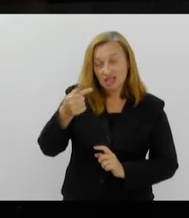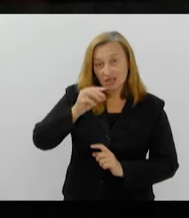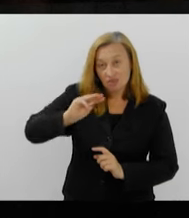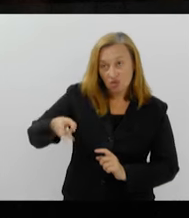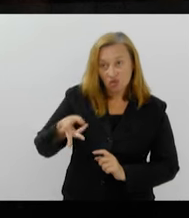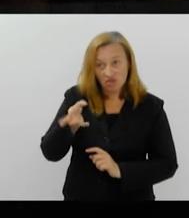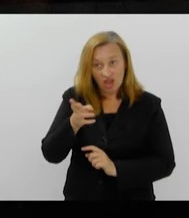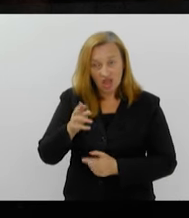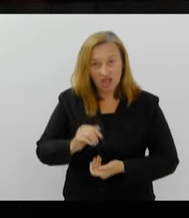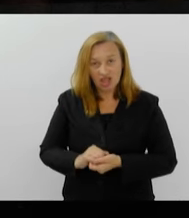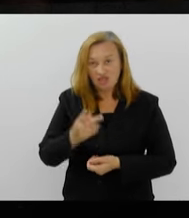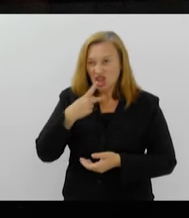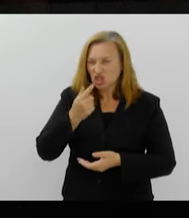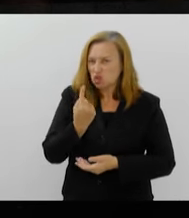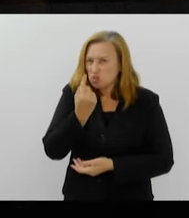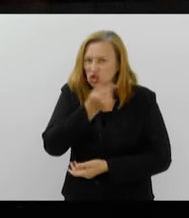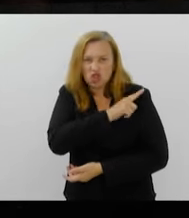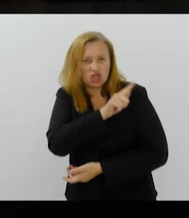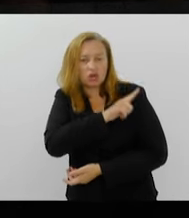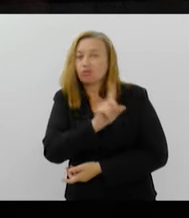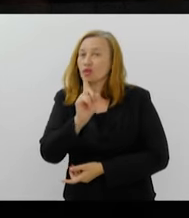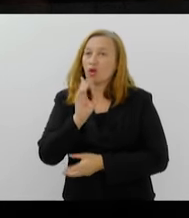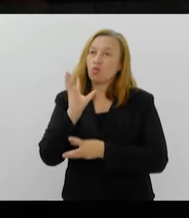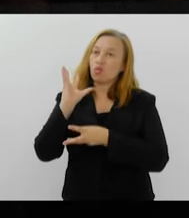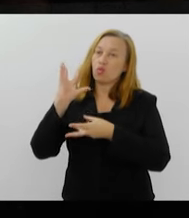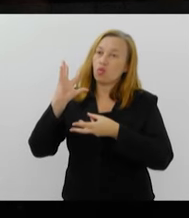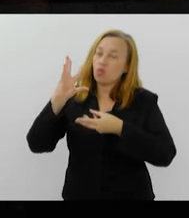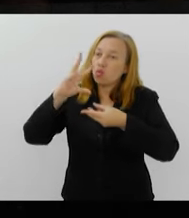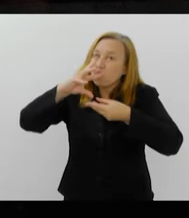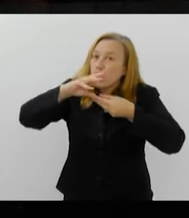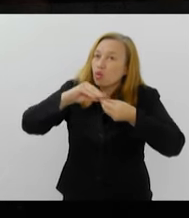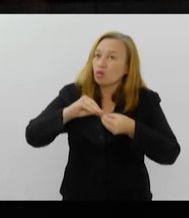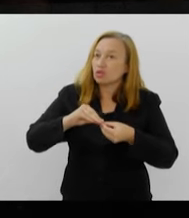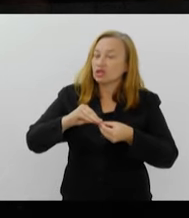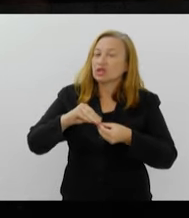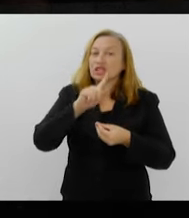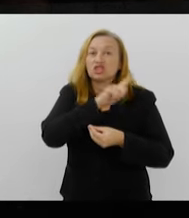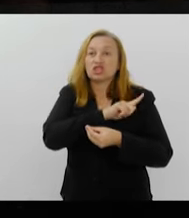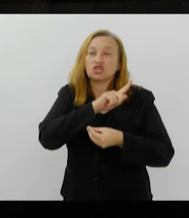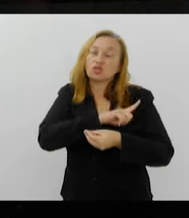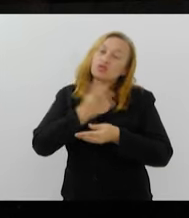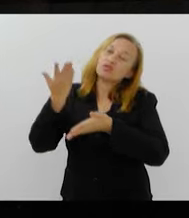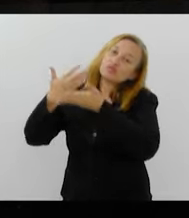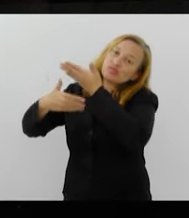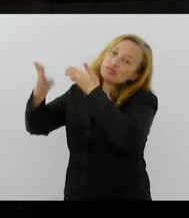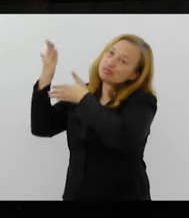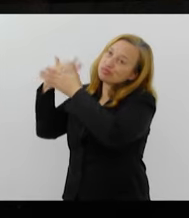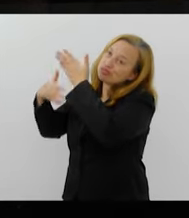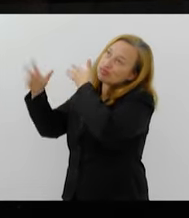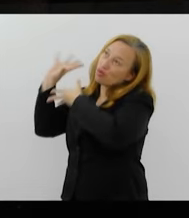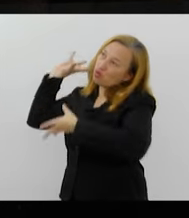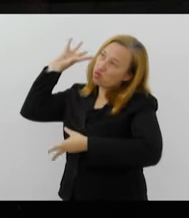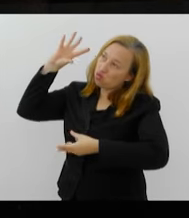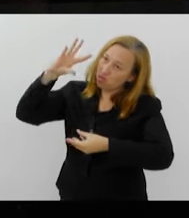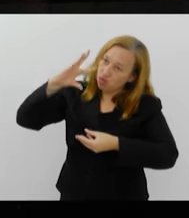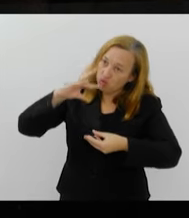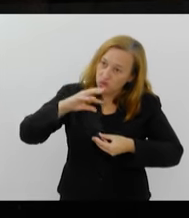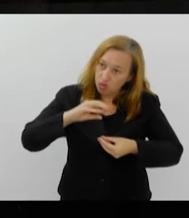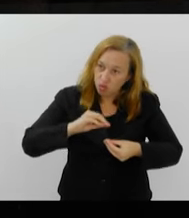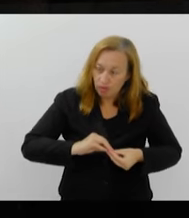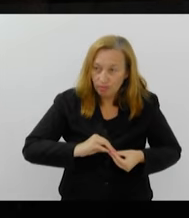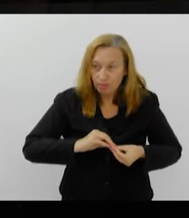estou falando de uma gestão, não. É o acumulado, gestões por gestões. E,